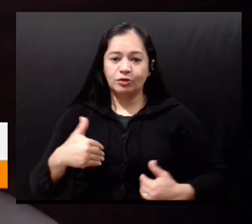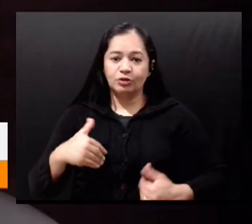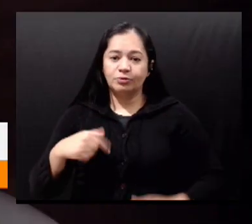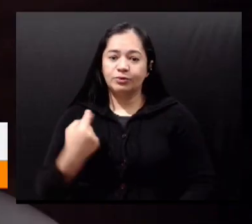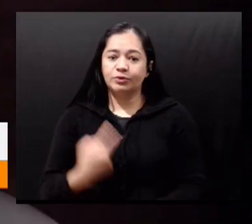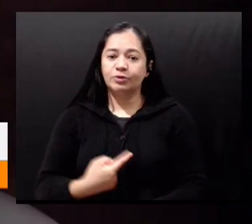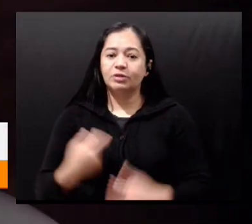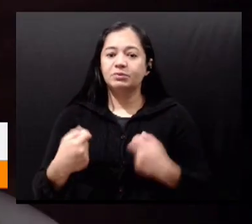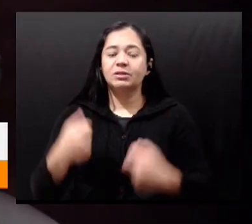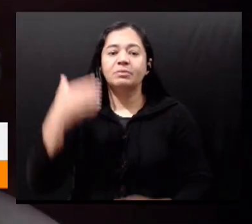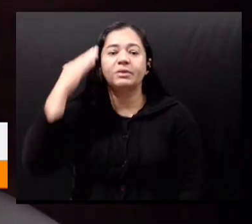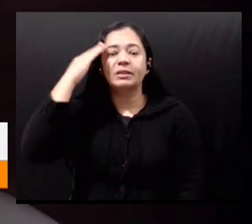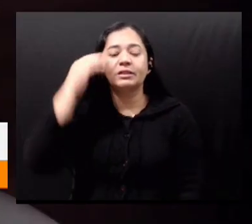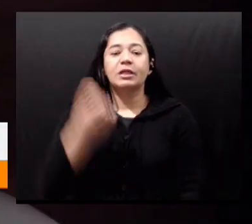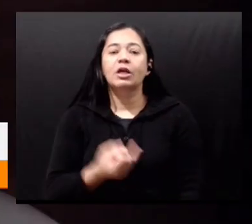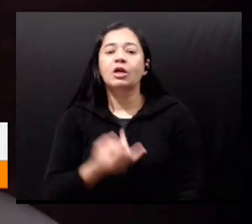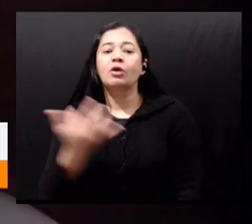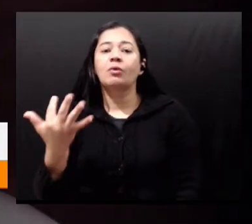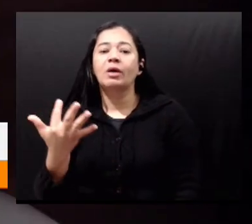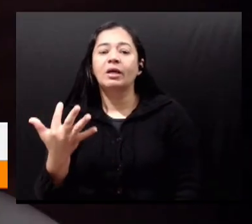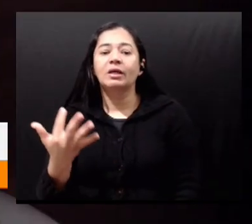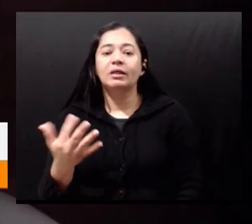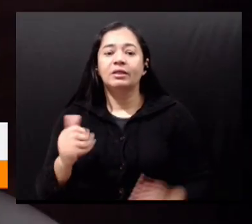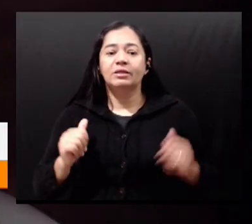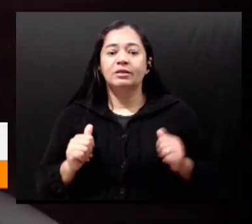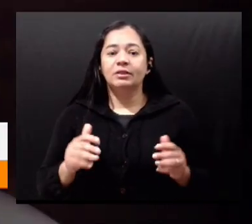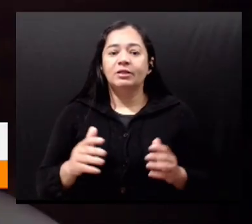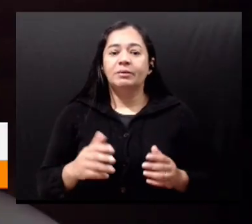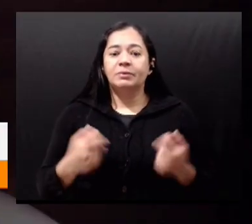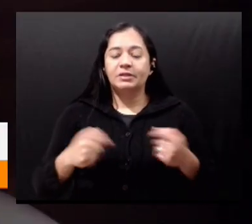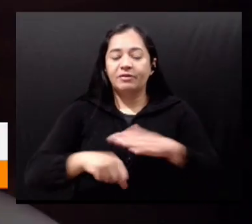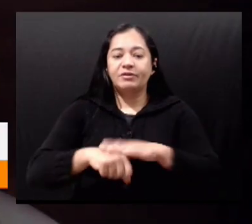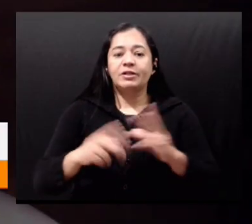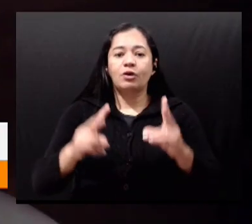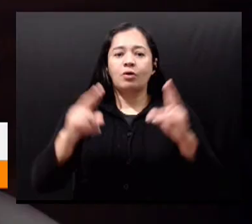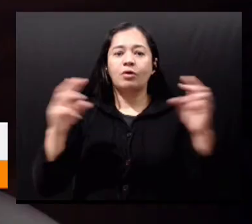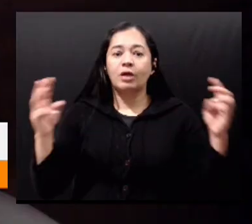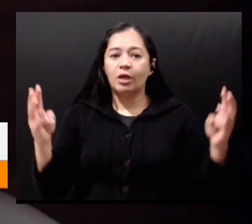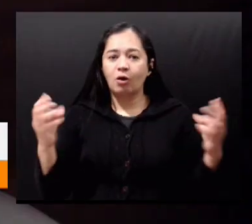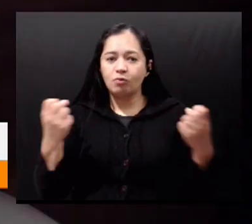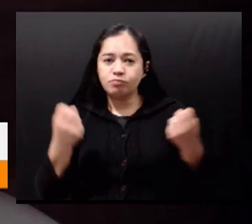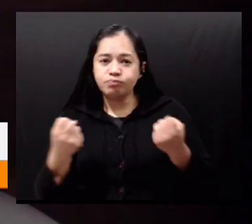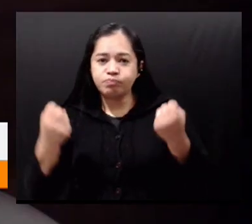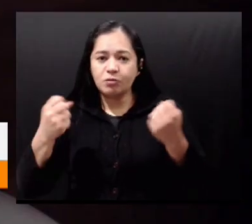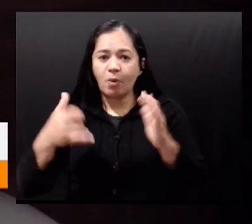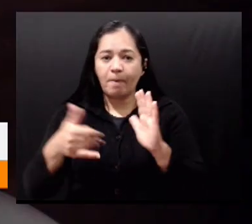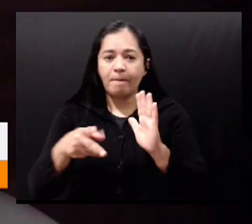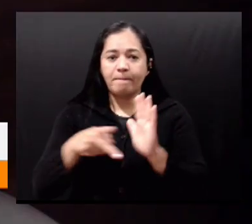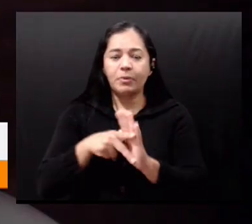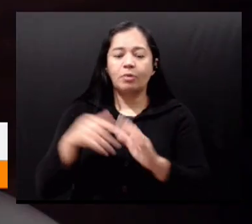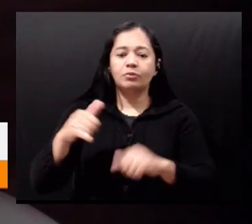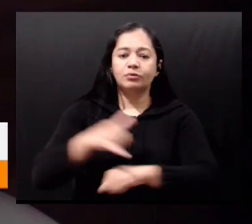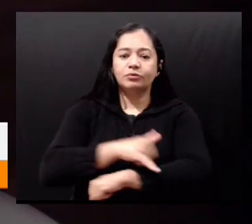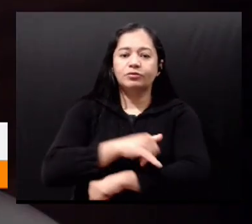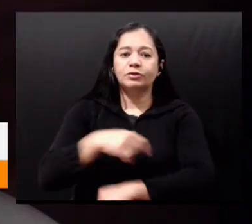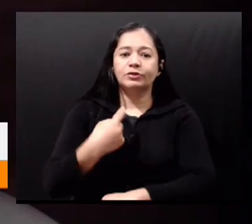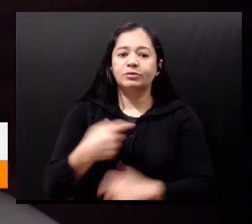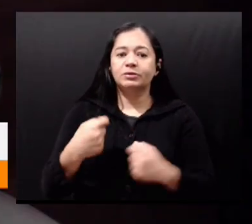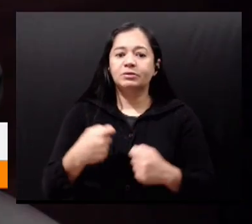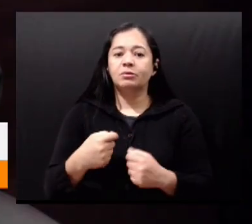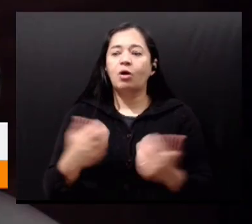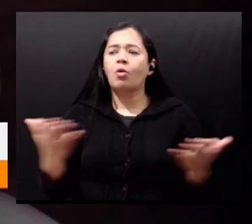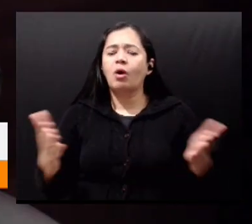e a gente precisa fazer igual o piloto do avião. A gente precisa já ter Uhum. entendido qual é o caminho que a gente pode pegar para diminuir a